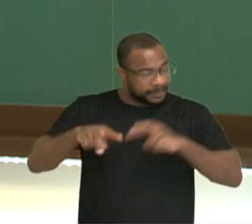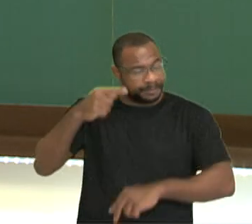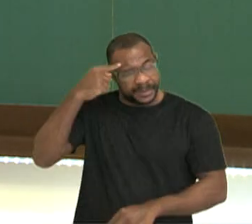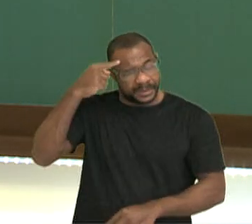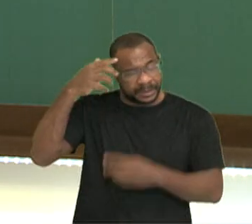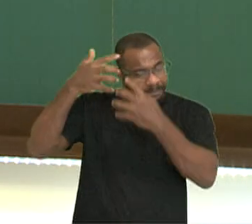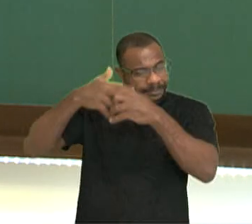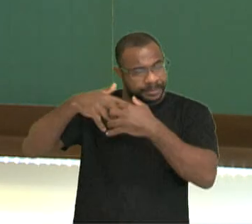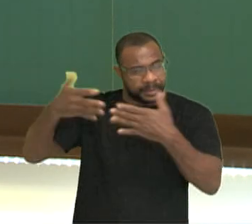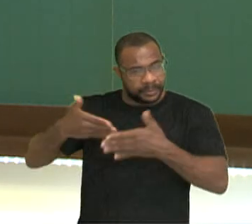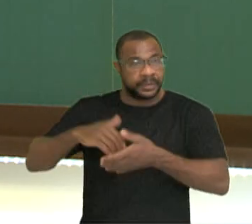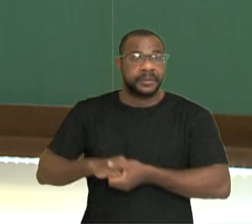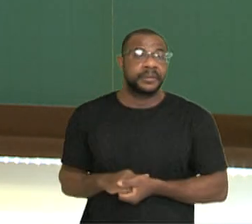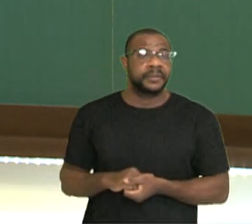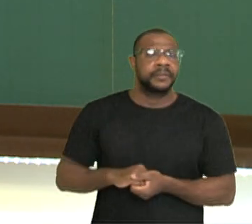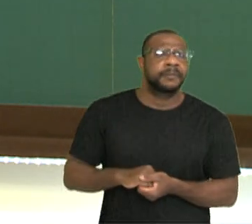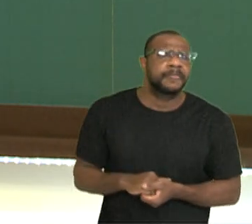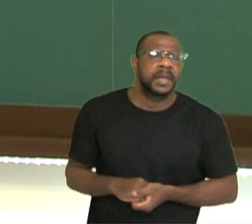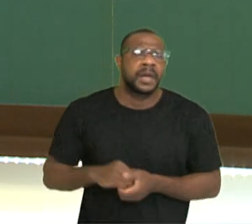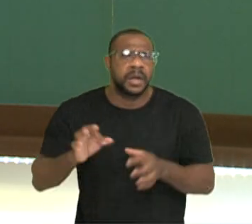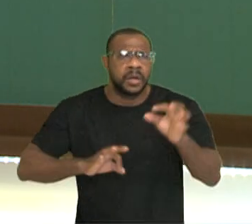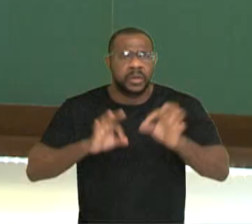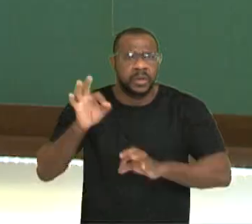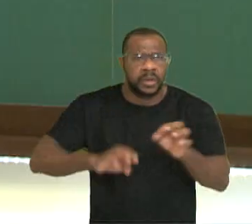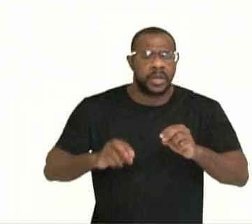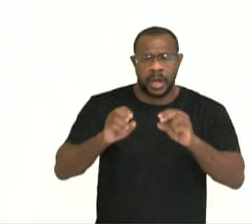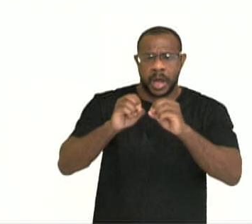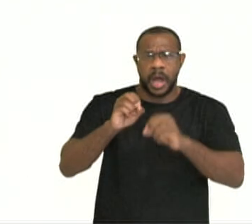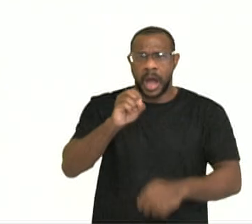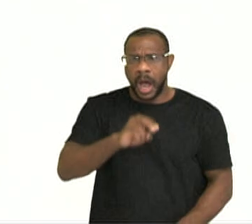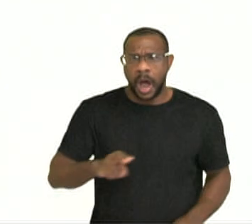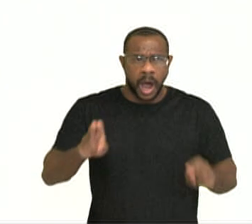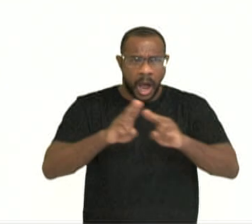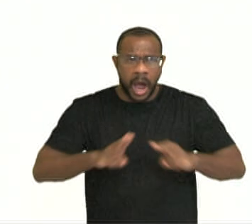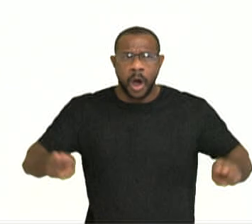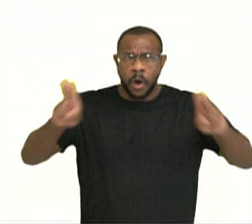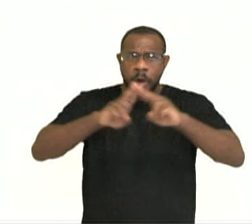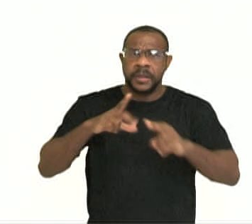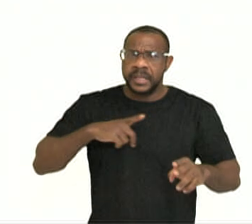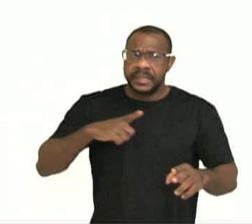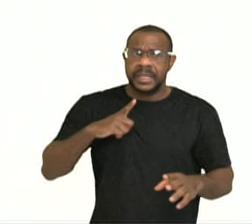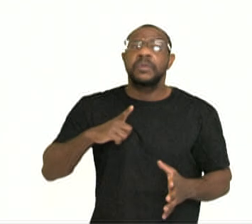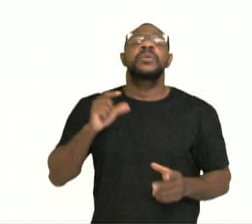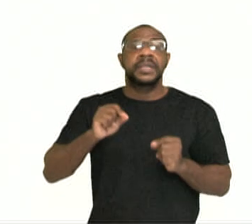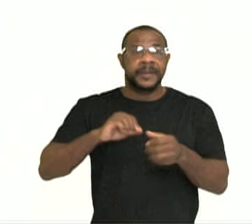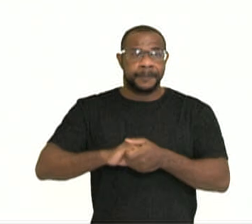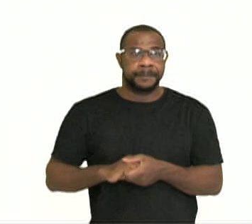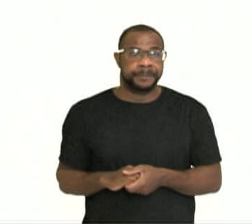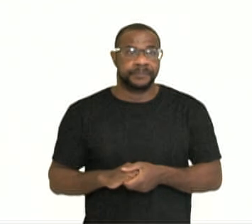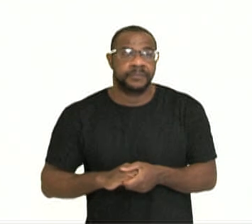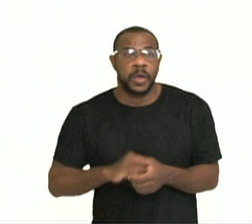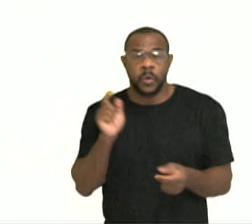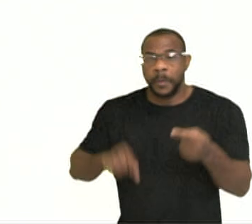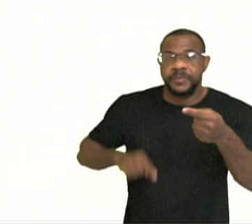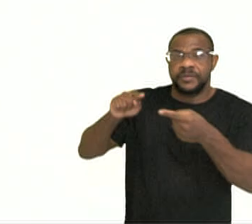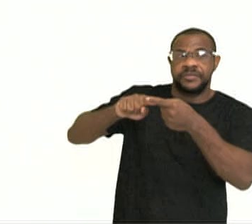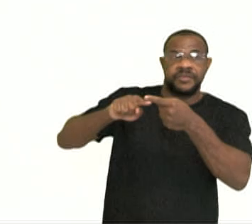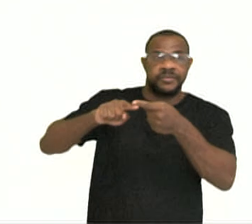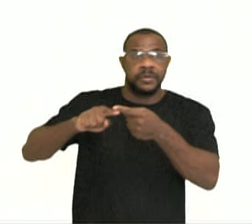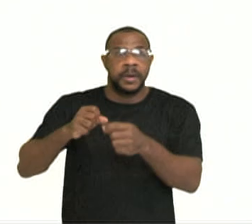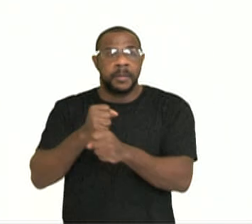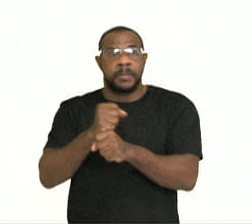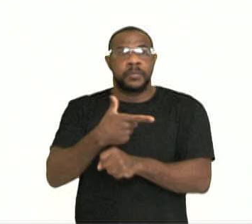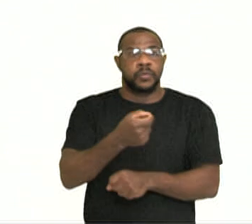isso que nós falamos inicialmente. A Organização das Nações Unidas propôs metas para o milênio. A primeira meta é acabar